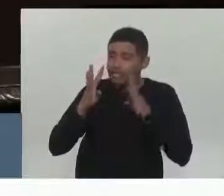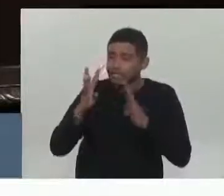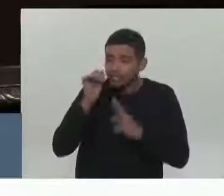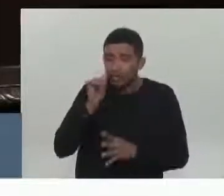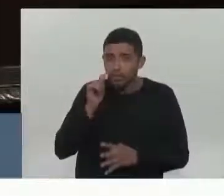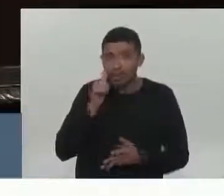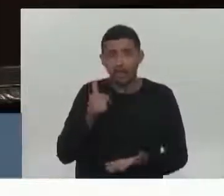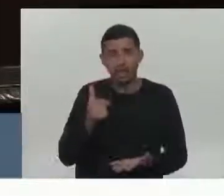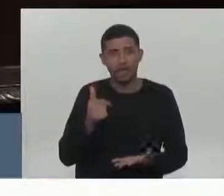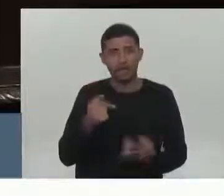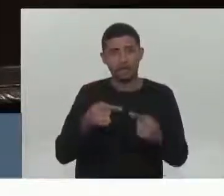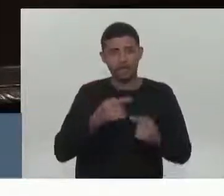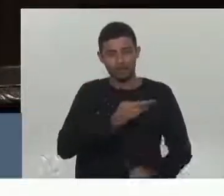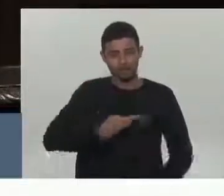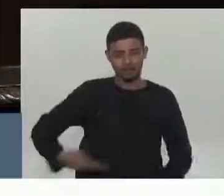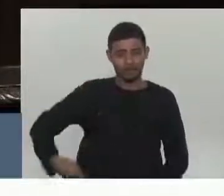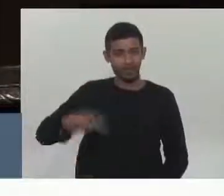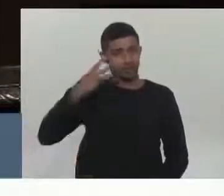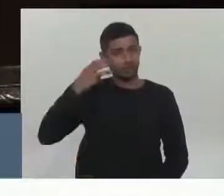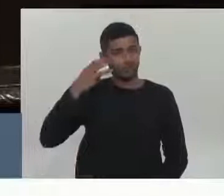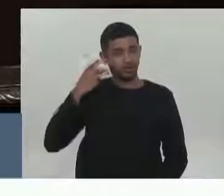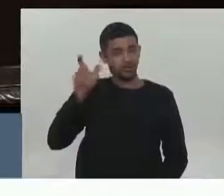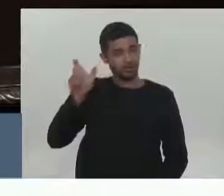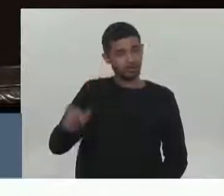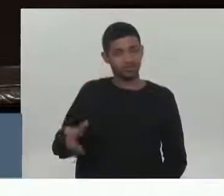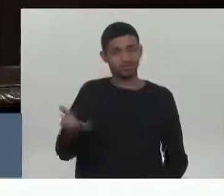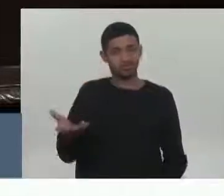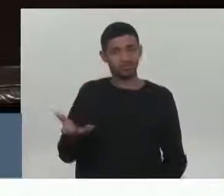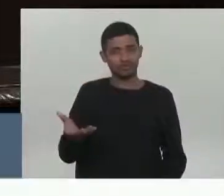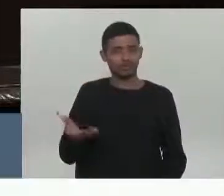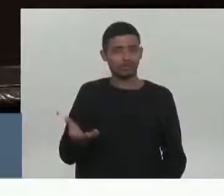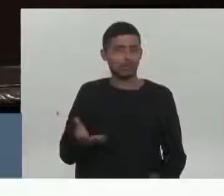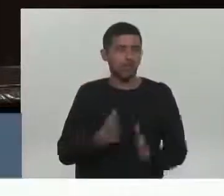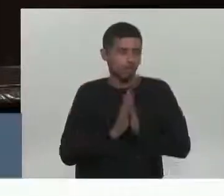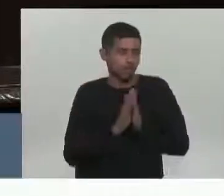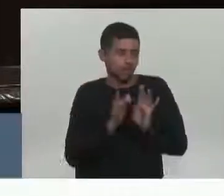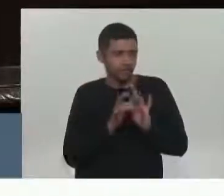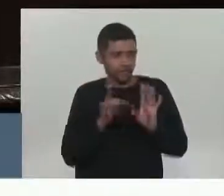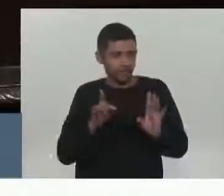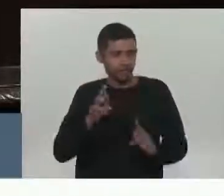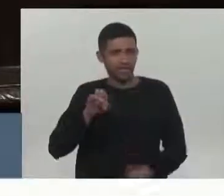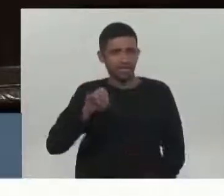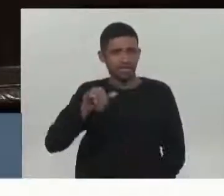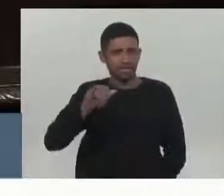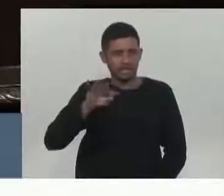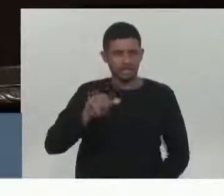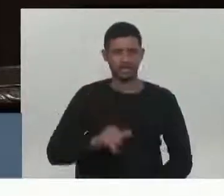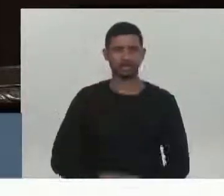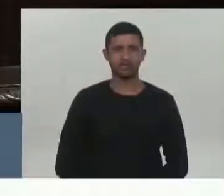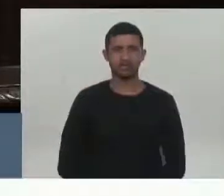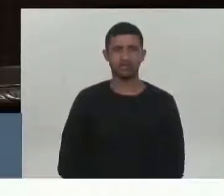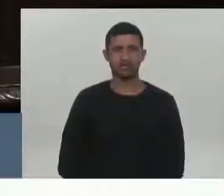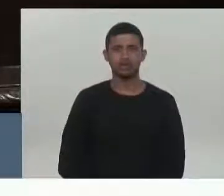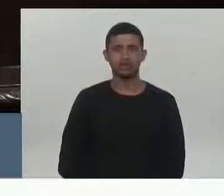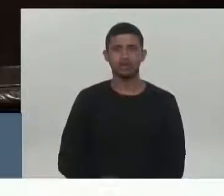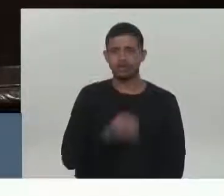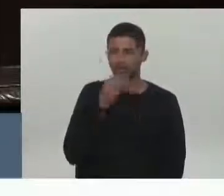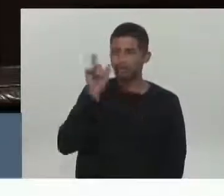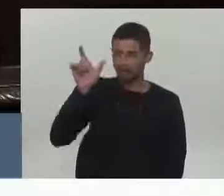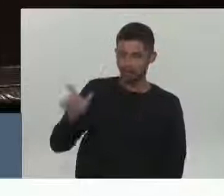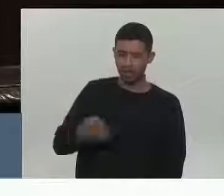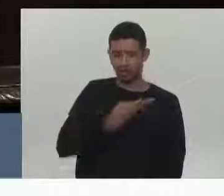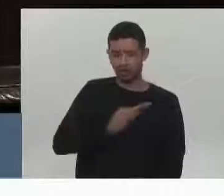do governo Wilson Witzel. Eu vou dar uma parte da deputada Renata, me permita, deputado Márcio, para terminar dizendo: o governo Wilson